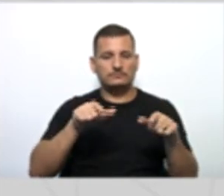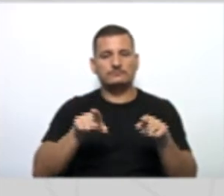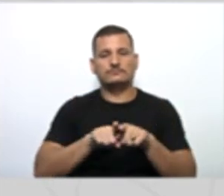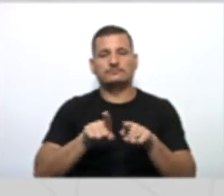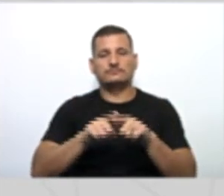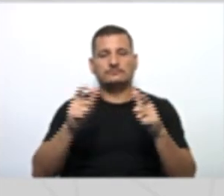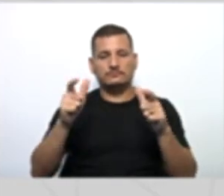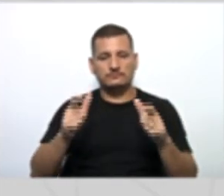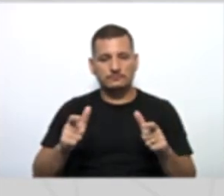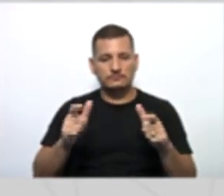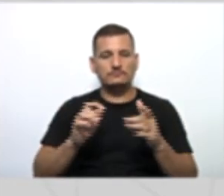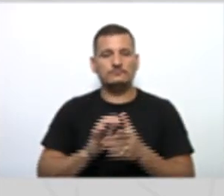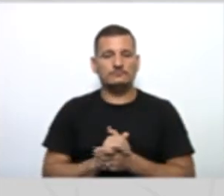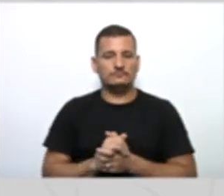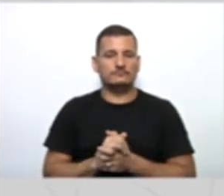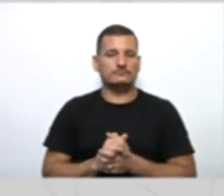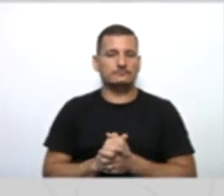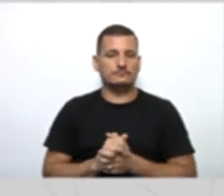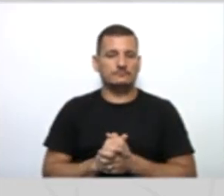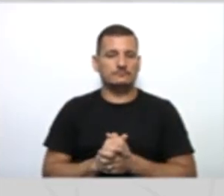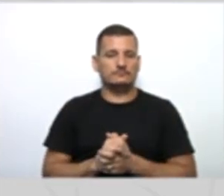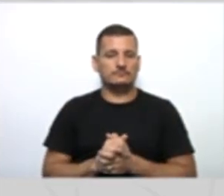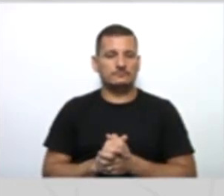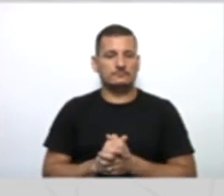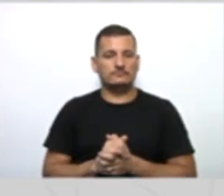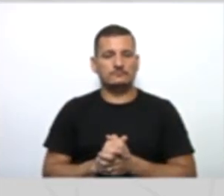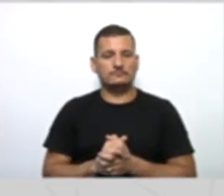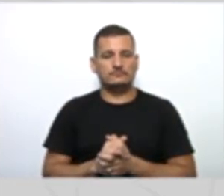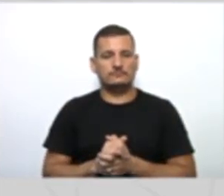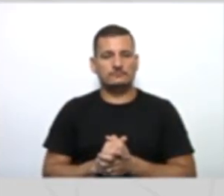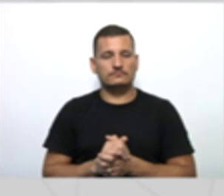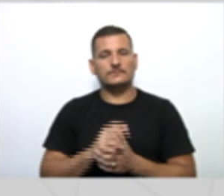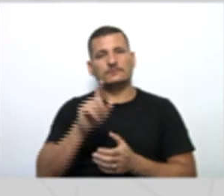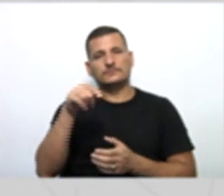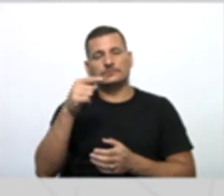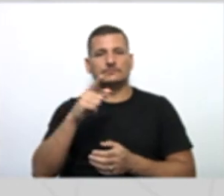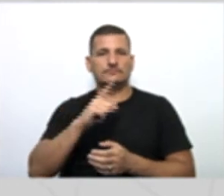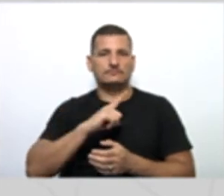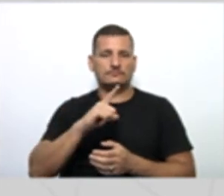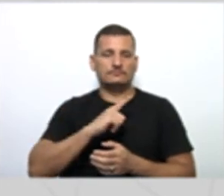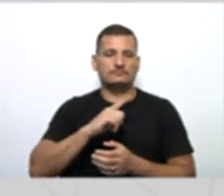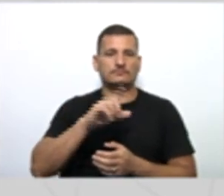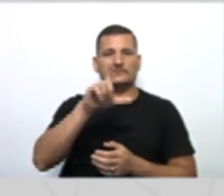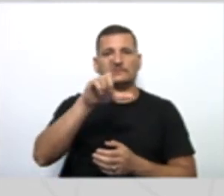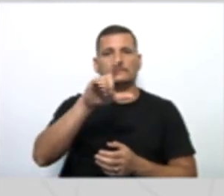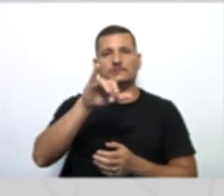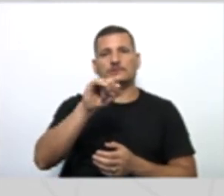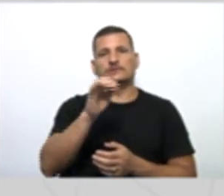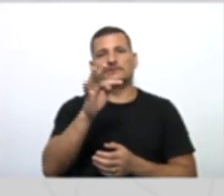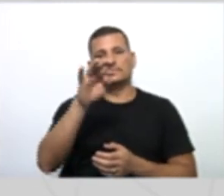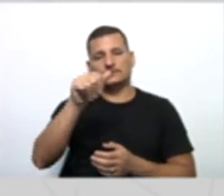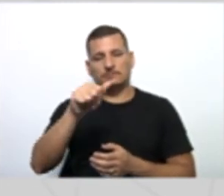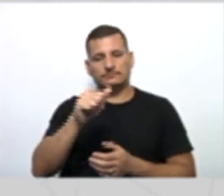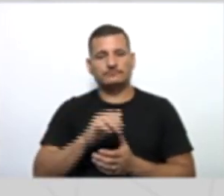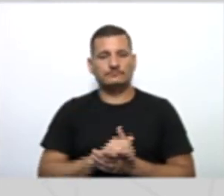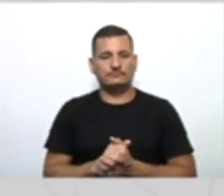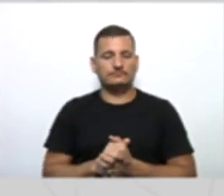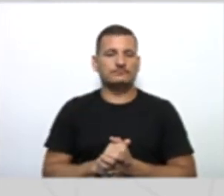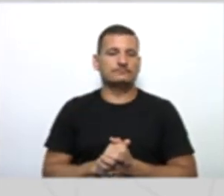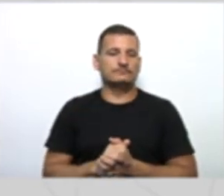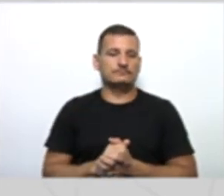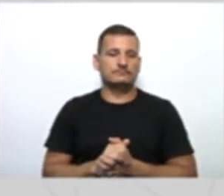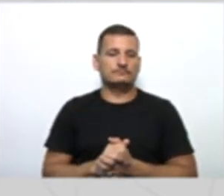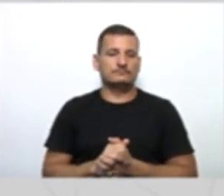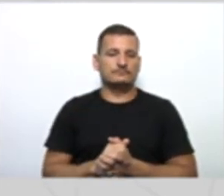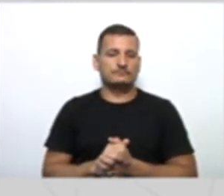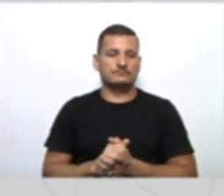local. Em seguida, nós temos as listas de ilustrações e tabelas, que caso a gente tenha alguma figura no texto, a gente